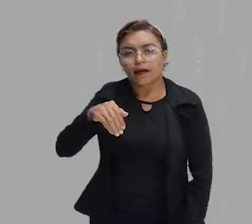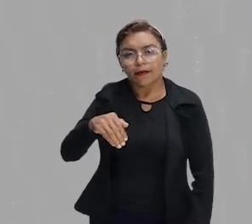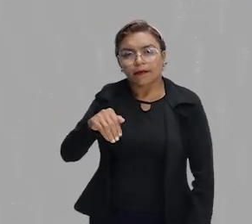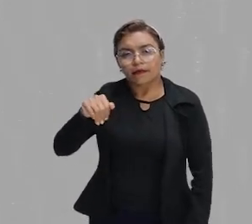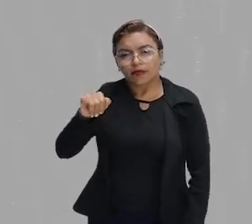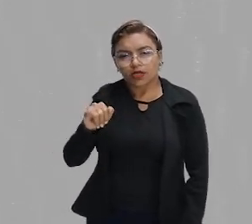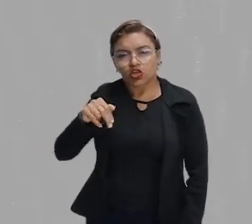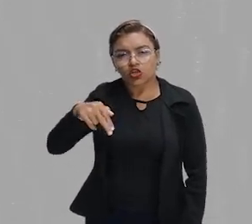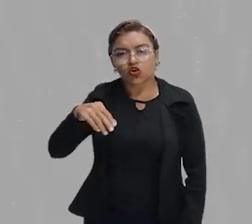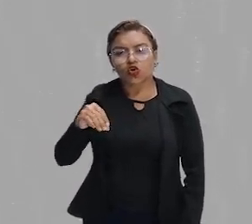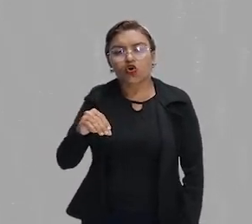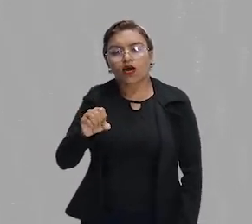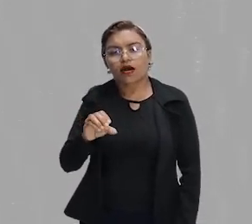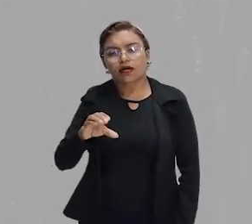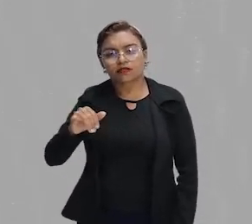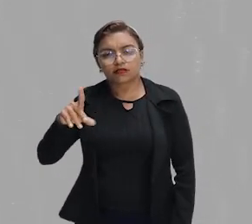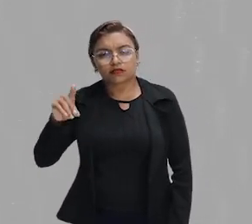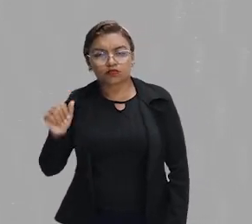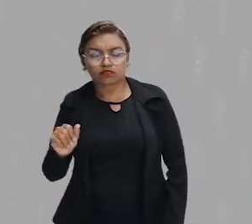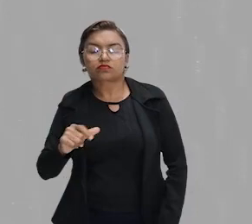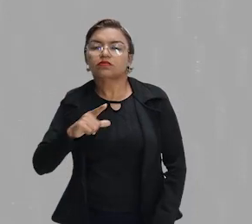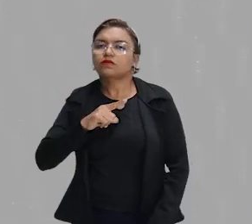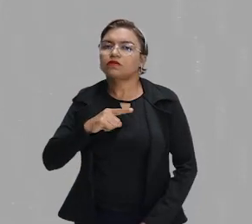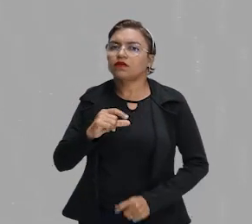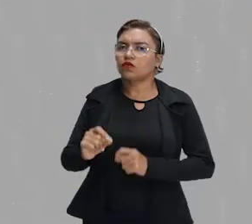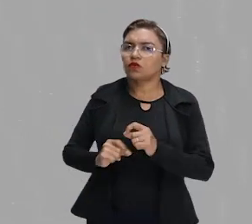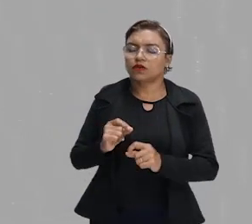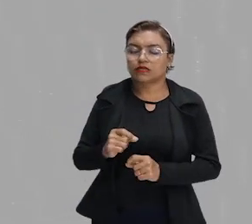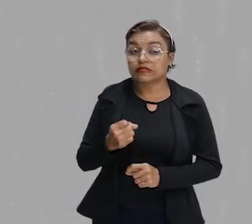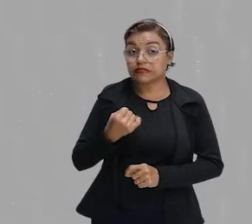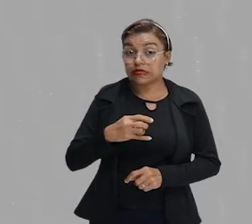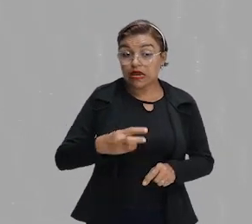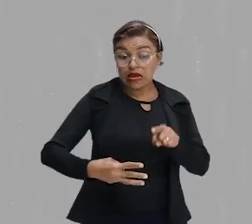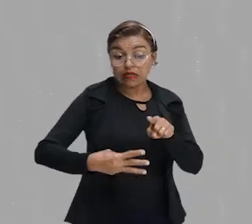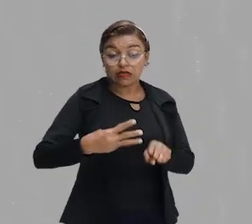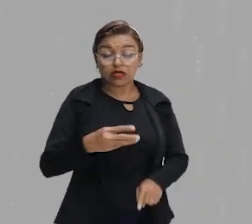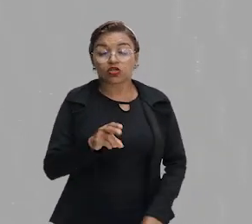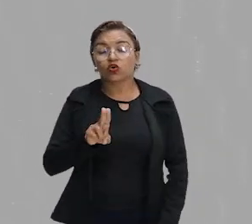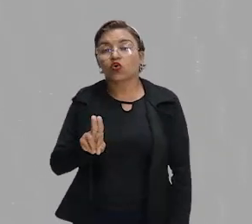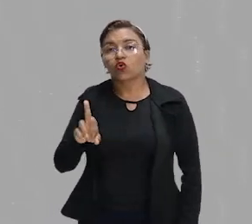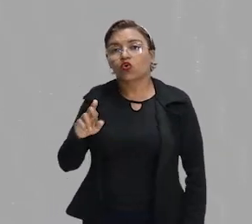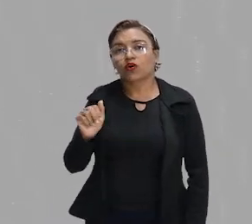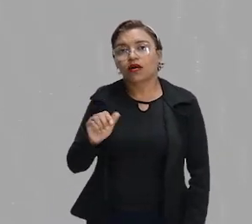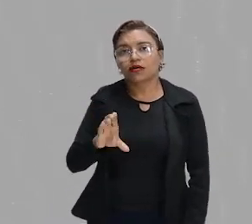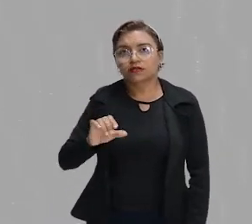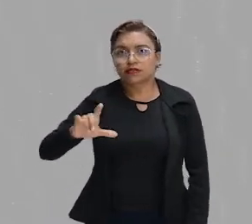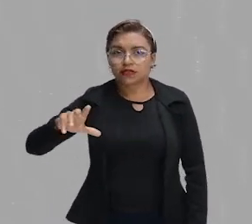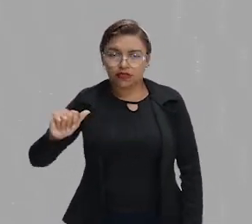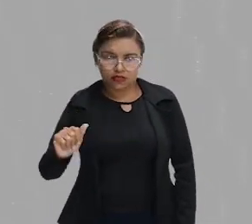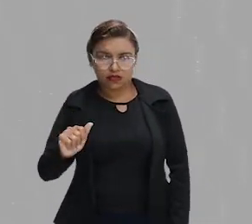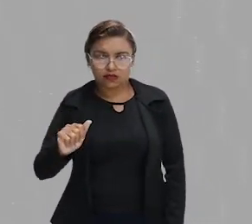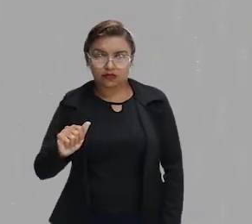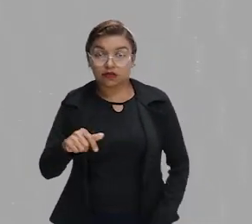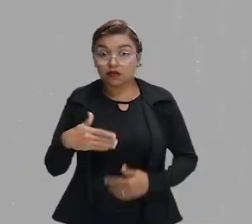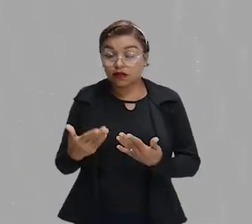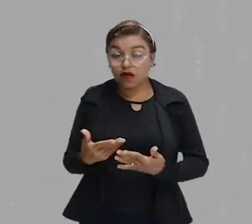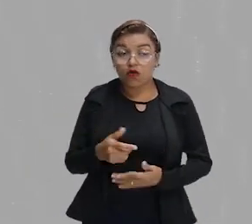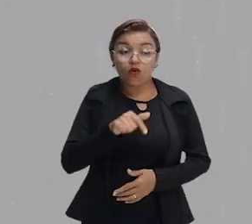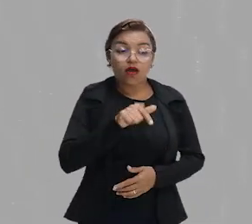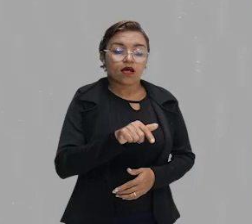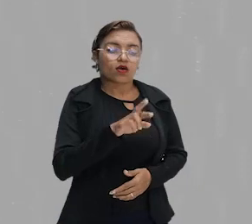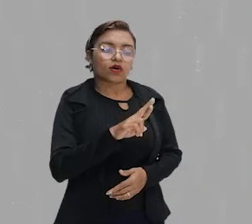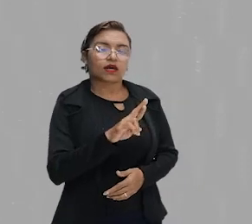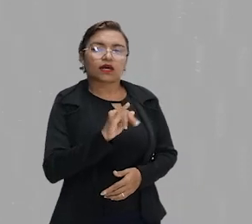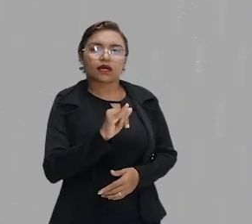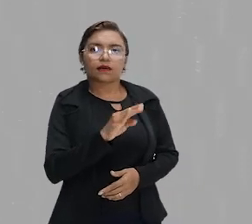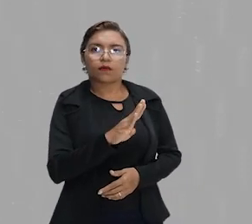Se, por exemplo, na molécula de RNA mensageiro tiver 3 uracilas, o ribossomo ele vai entender que deve ser